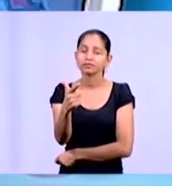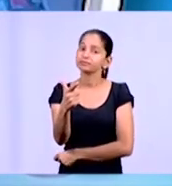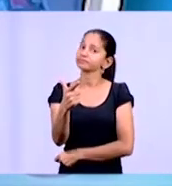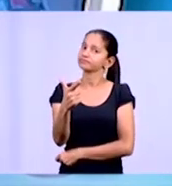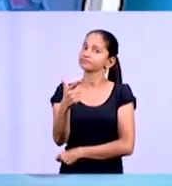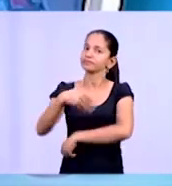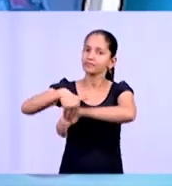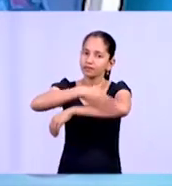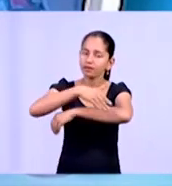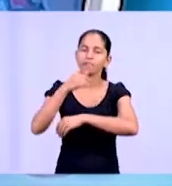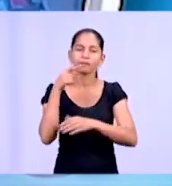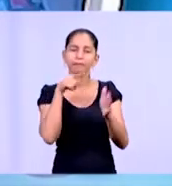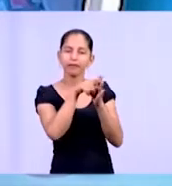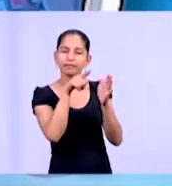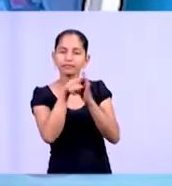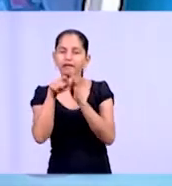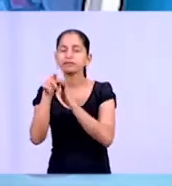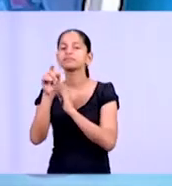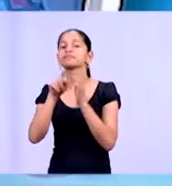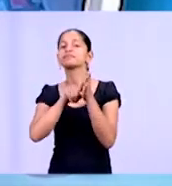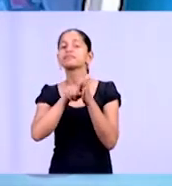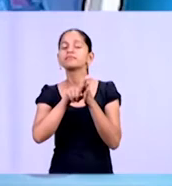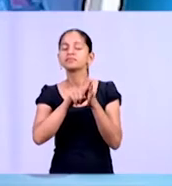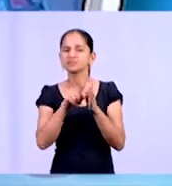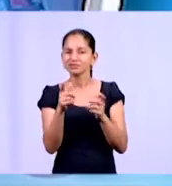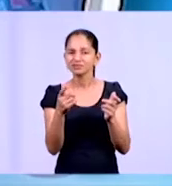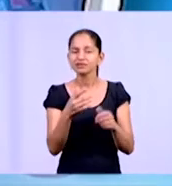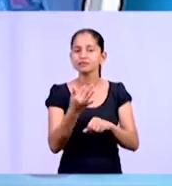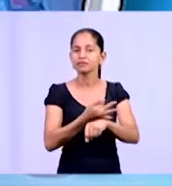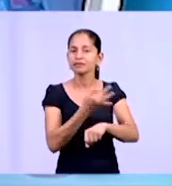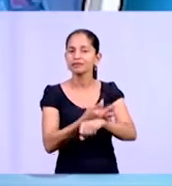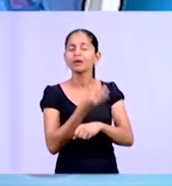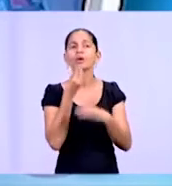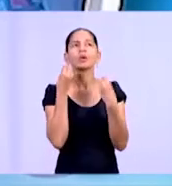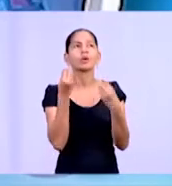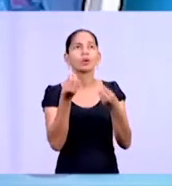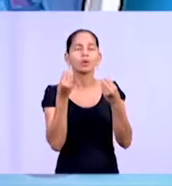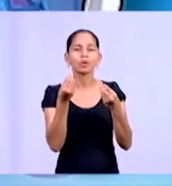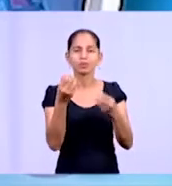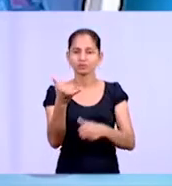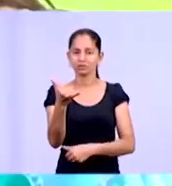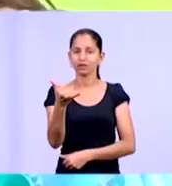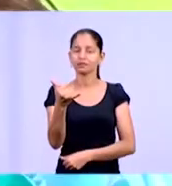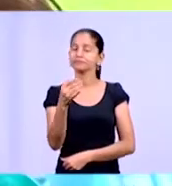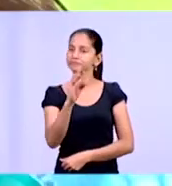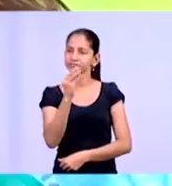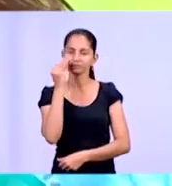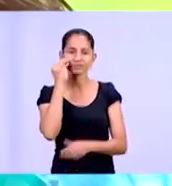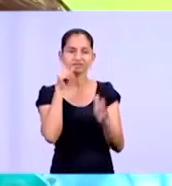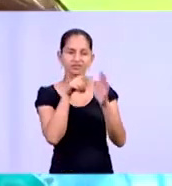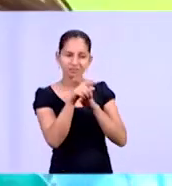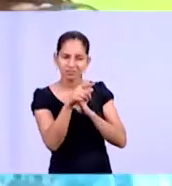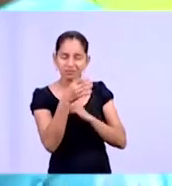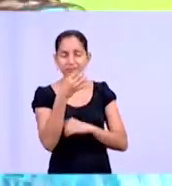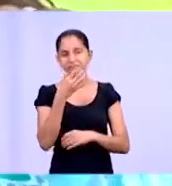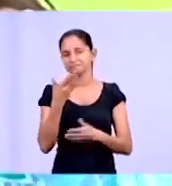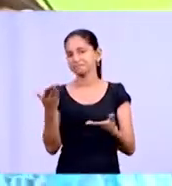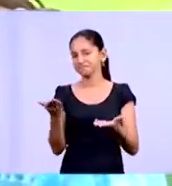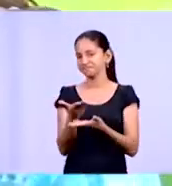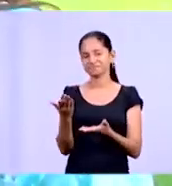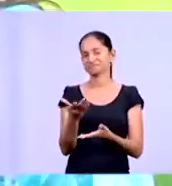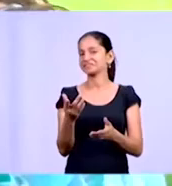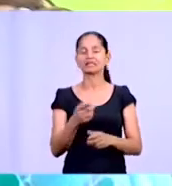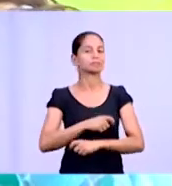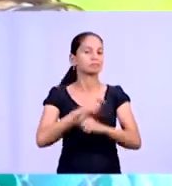às ruas saber a opinião das pessoas. Você aguentaria ficar sem telefone celular? Hoje em dia, acho que é